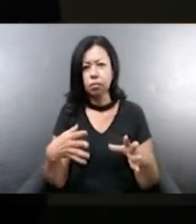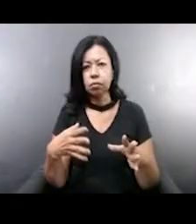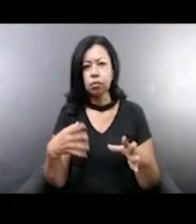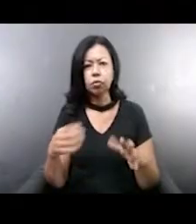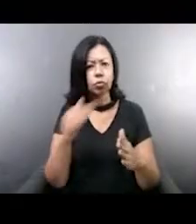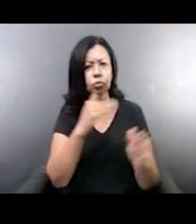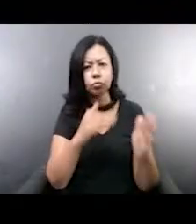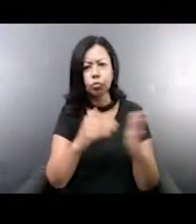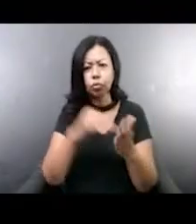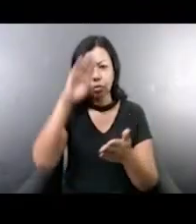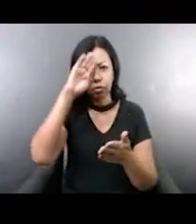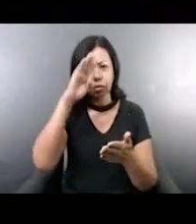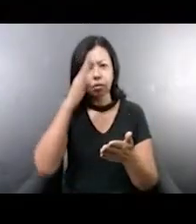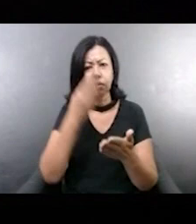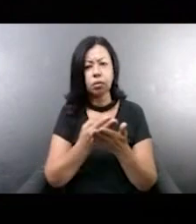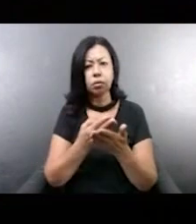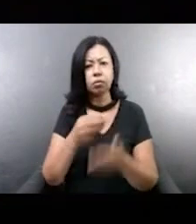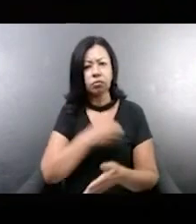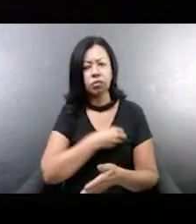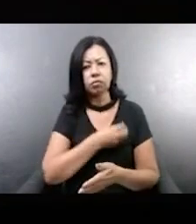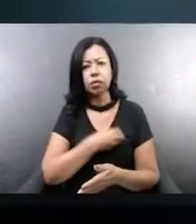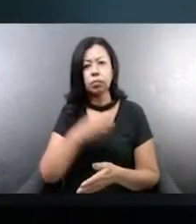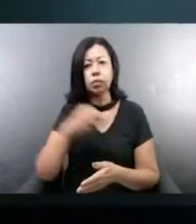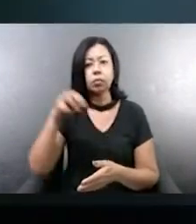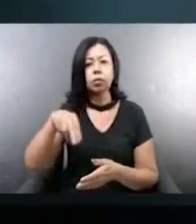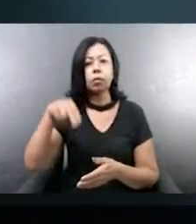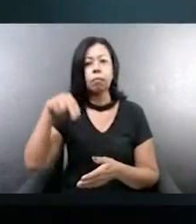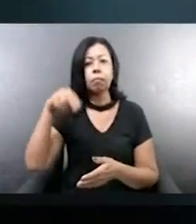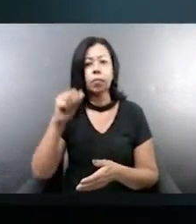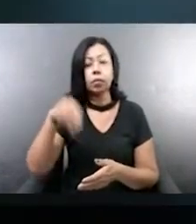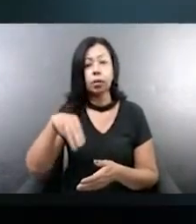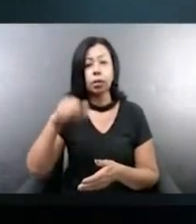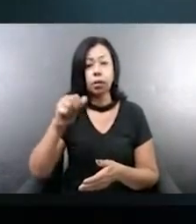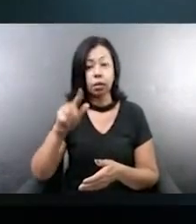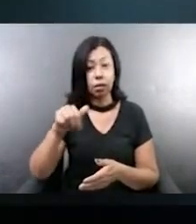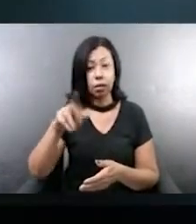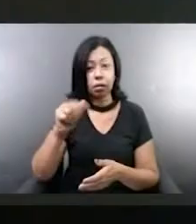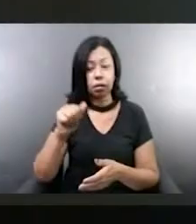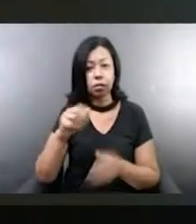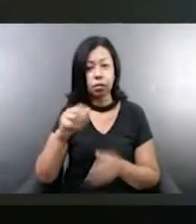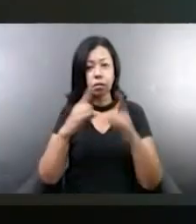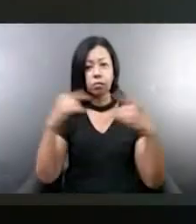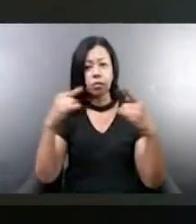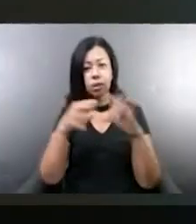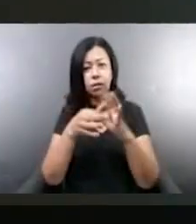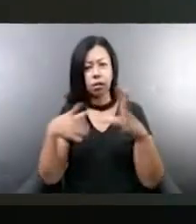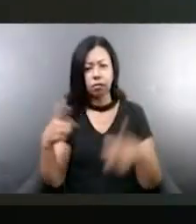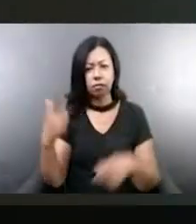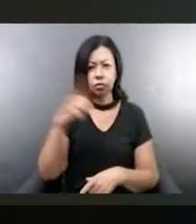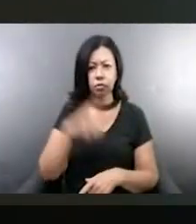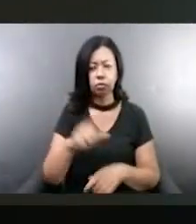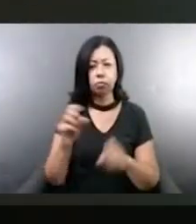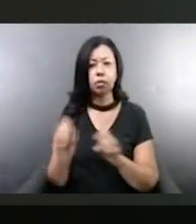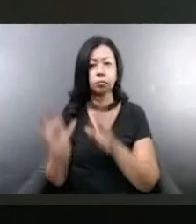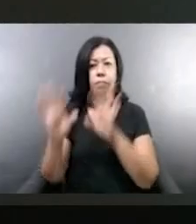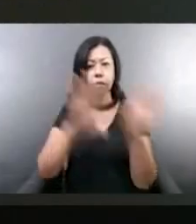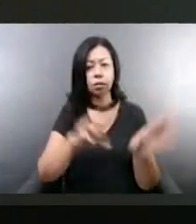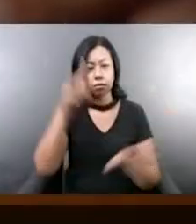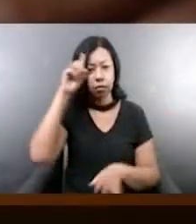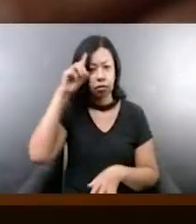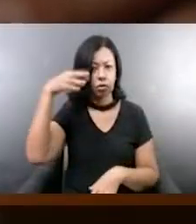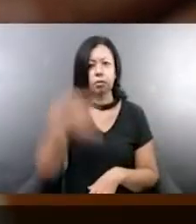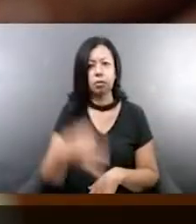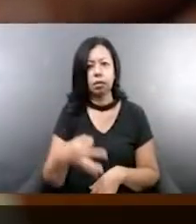nos livraremos daqueles que creem que vivemos uma monarquia. São Vicente será livre outra